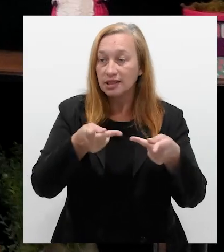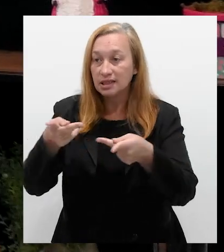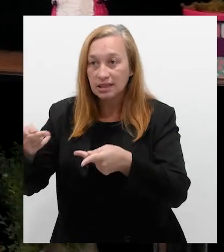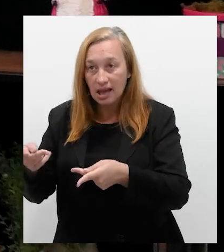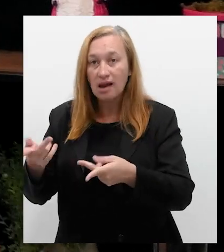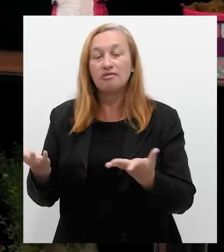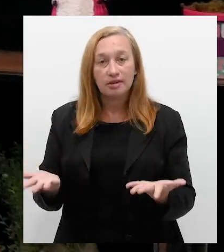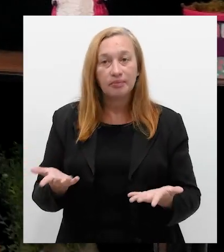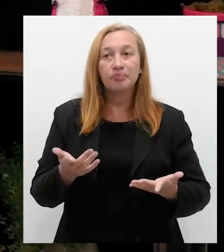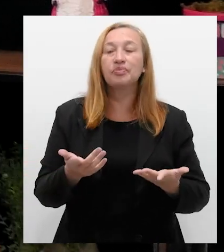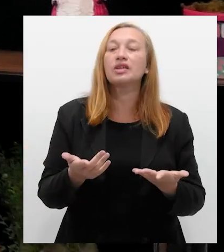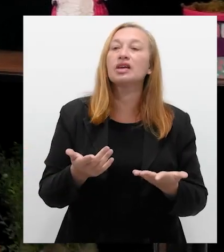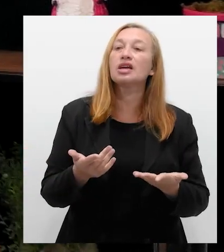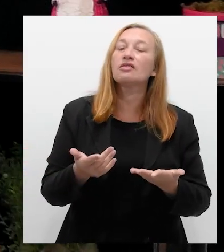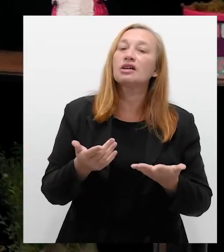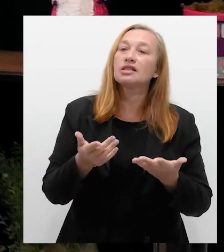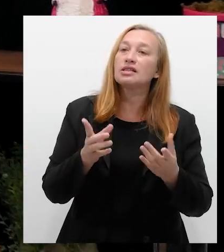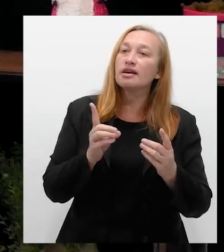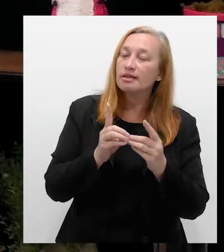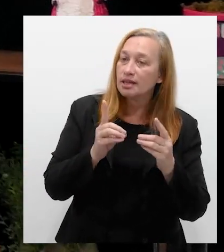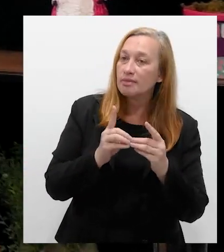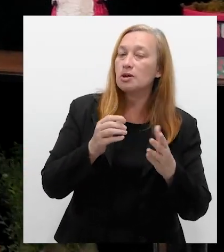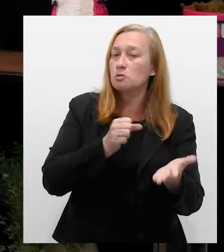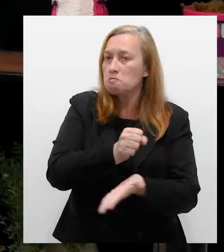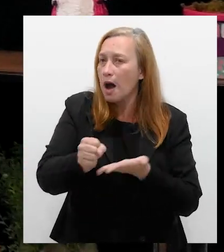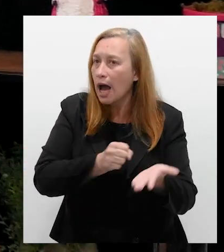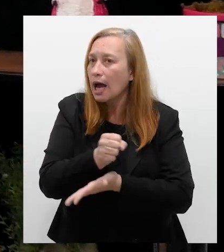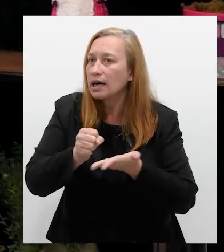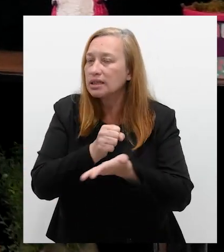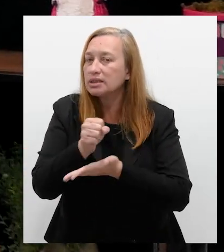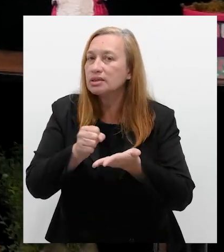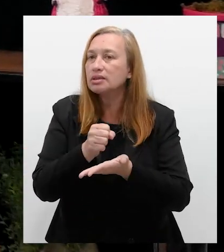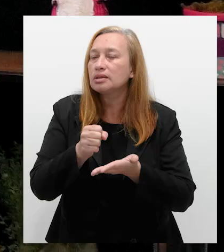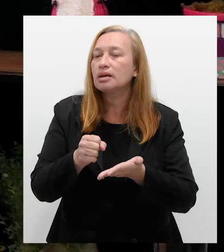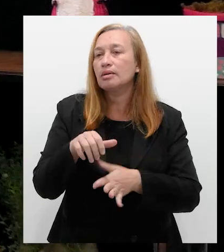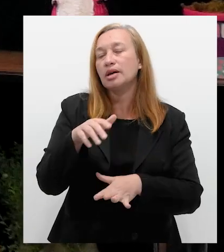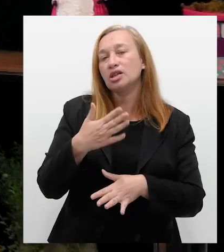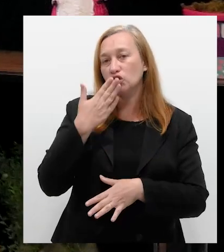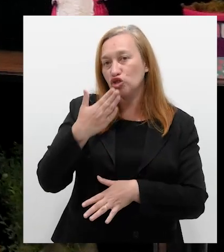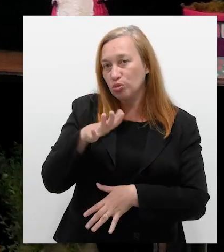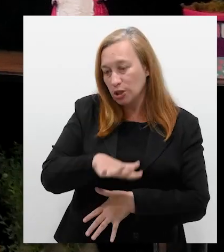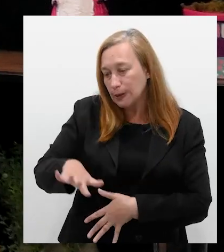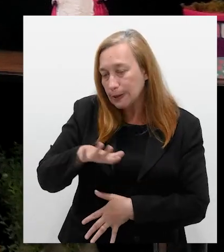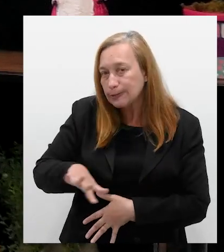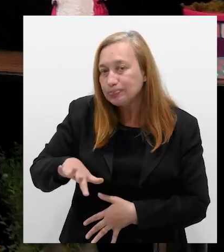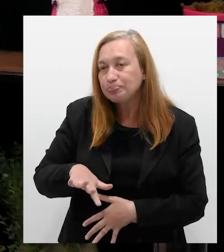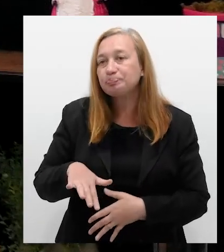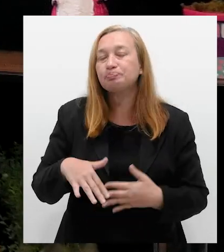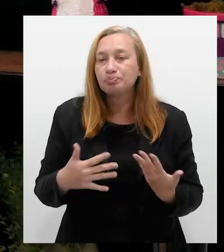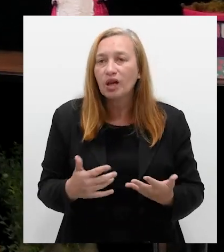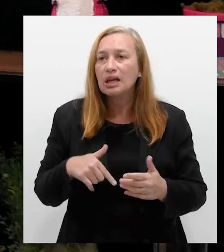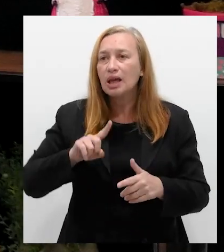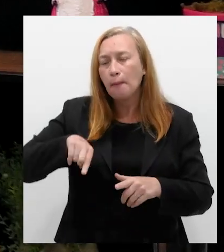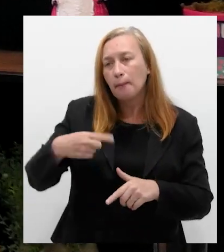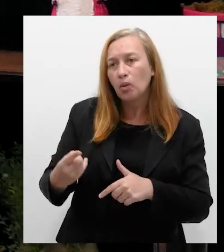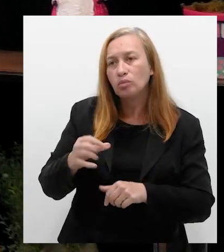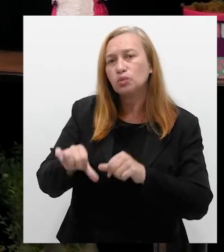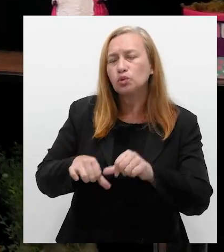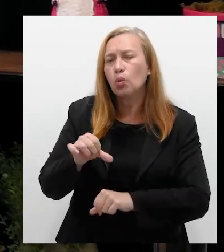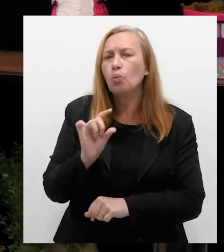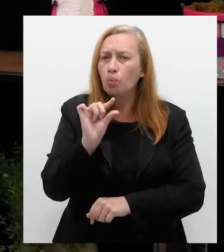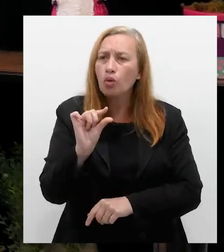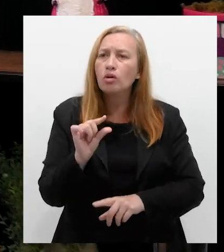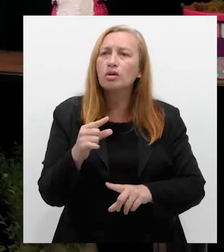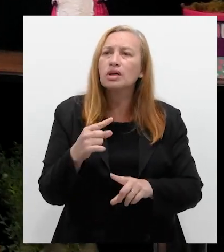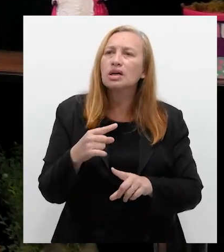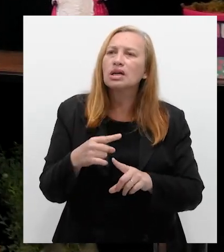visitava e fazia triagem, atendimento básico para essas crianças, tá? E isso com o tempo mudou um pouco